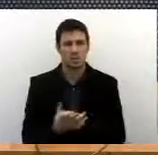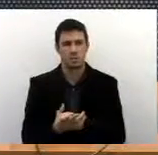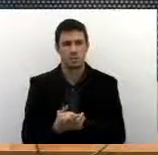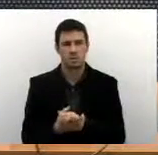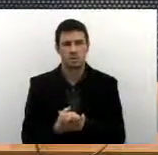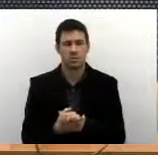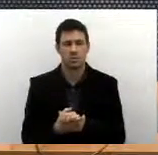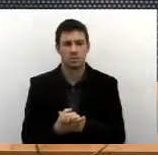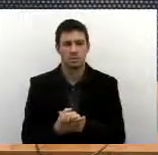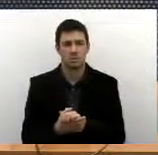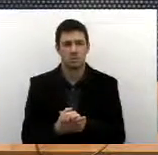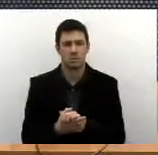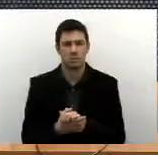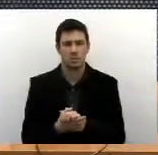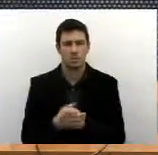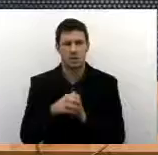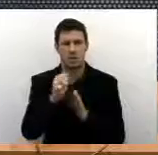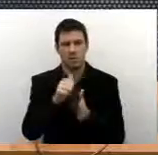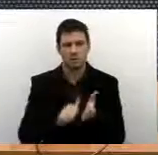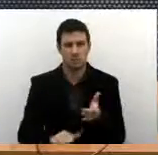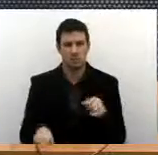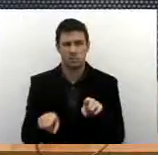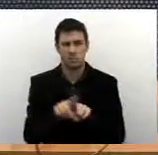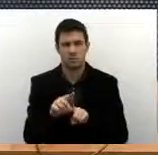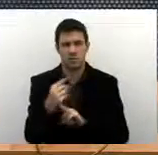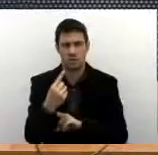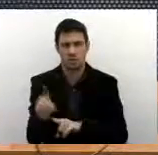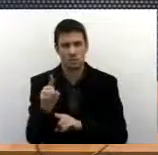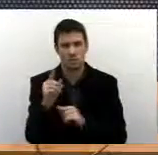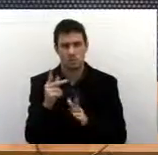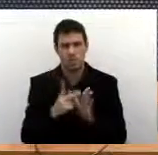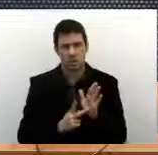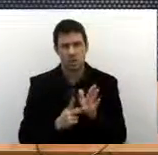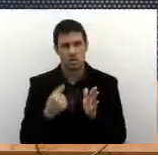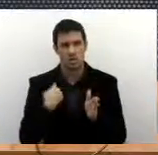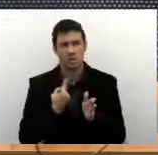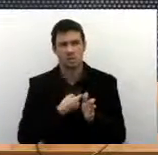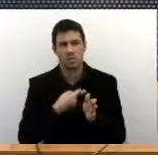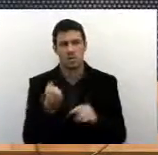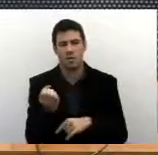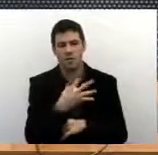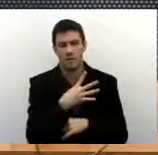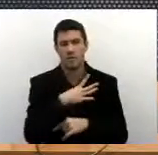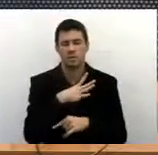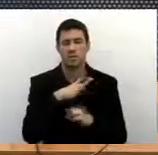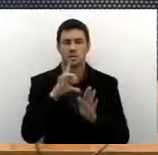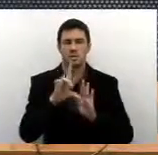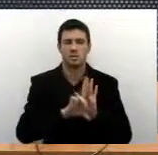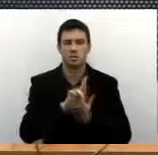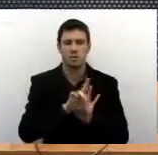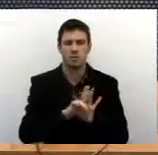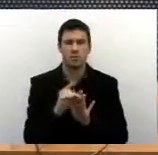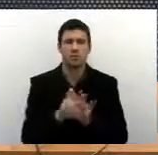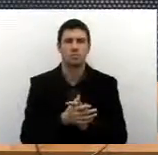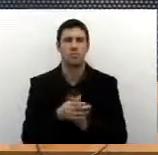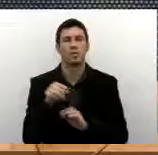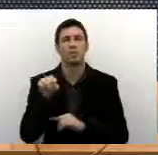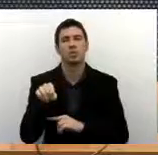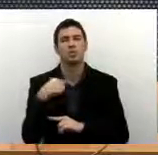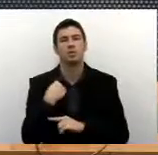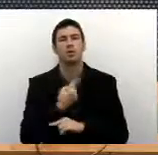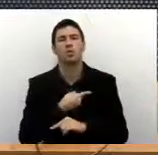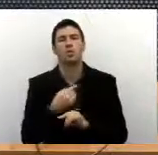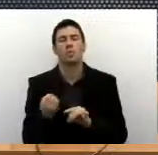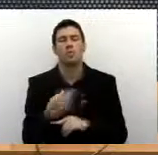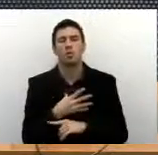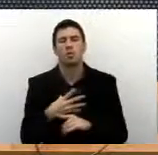e analisar entre um projeto e novas legislações. Esse é o nosso investimento,